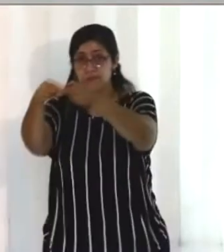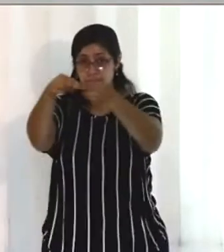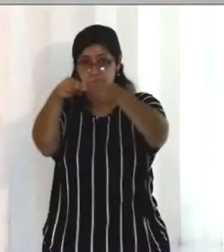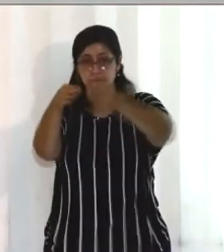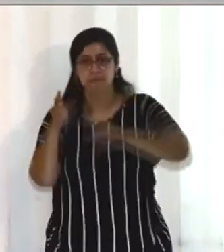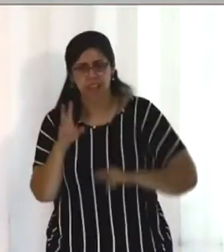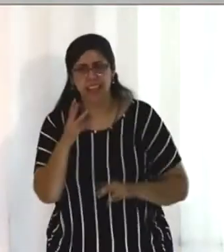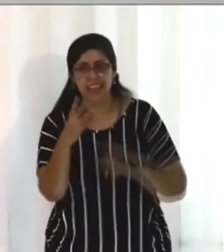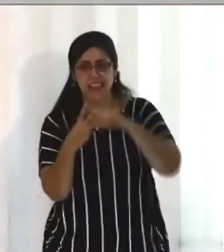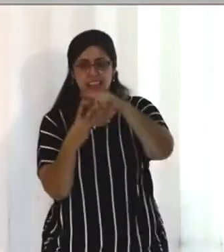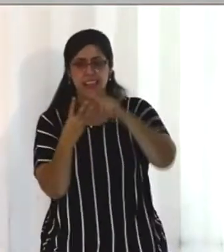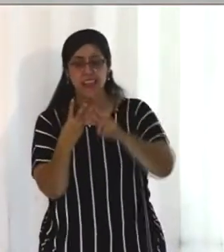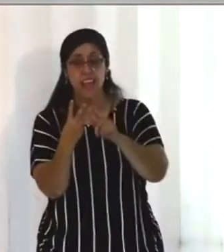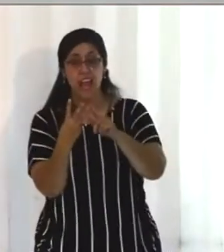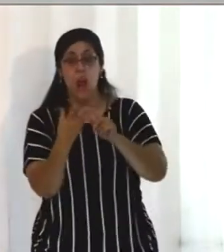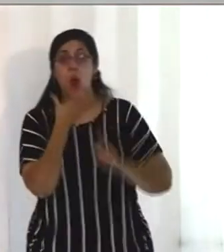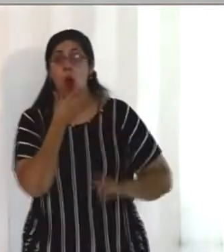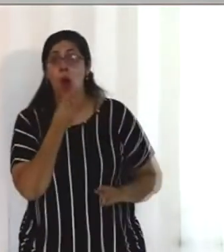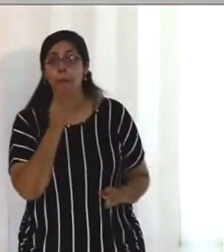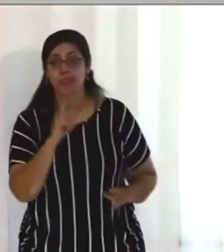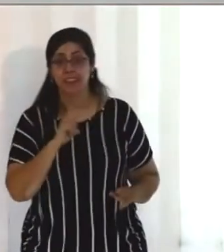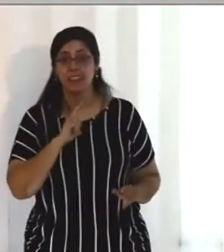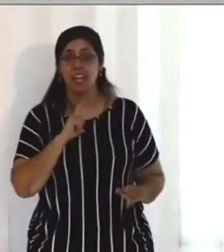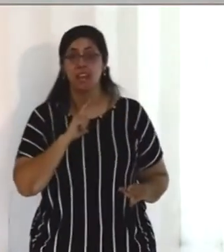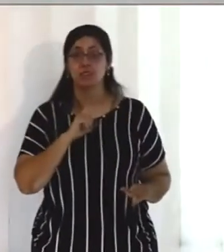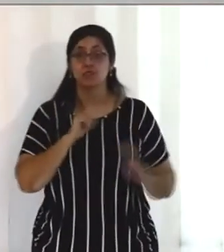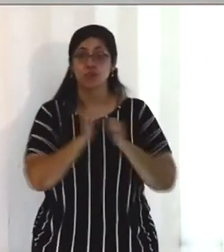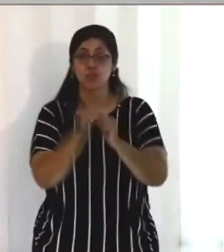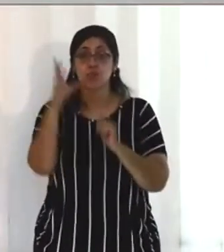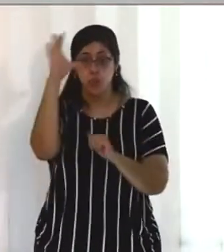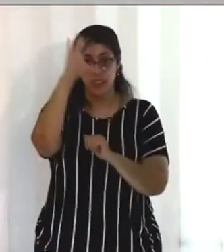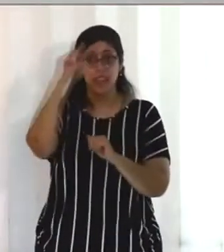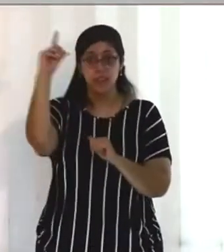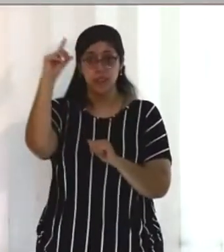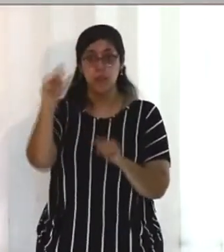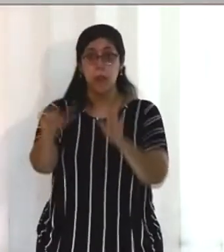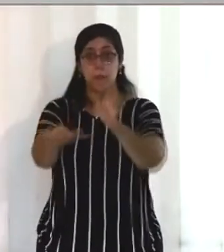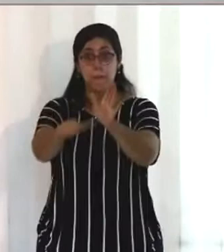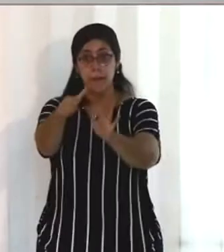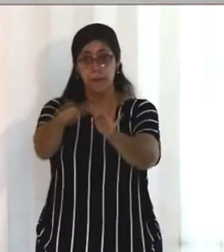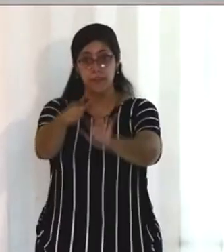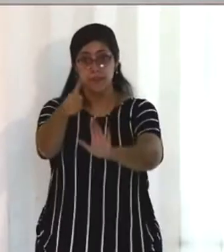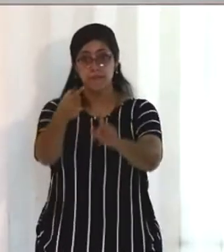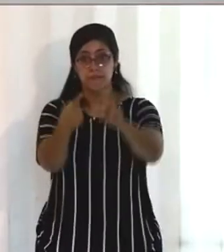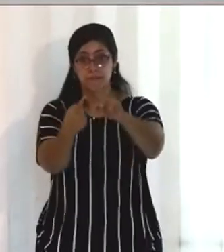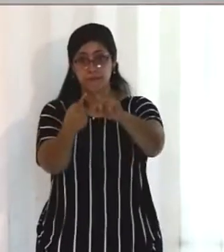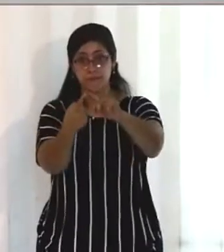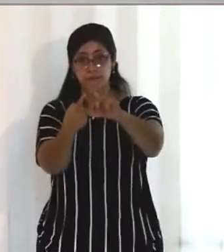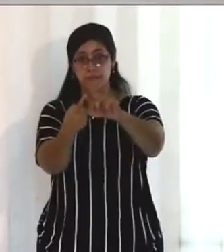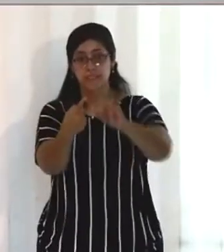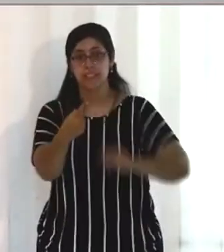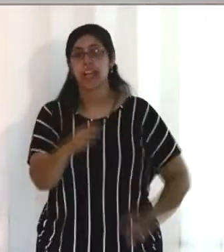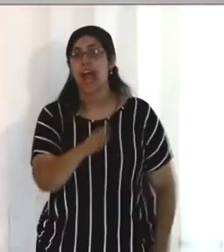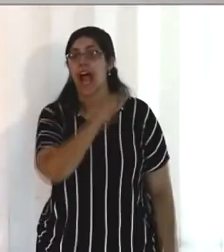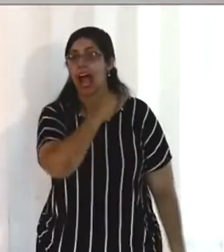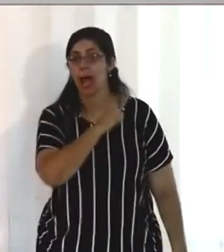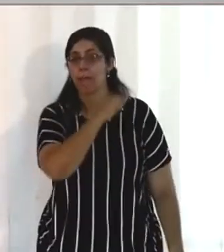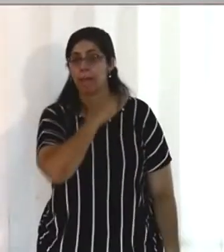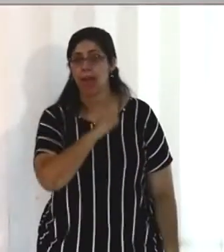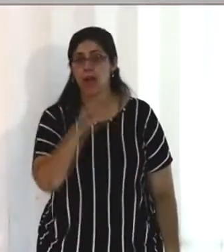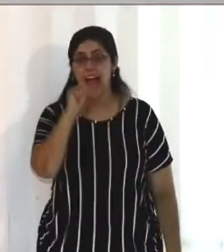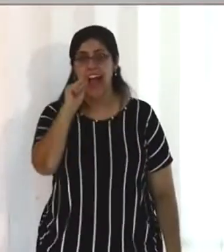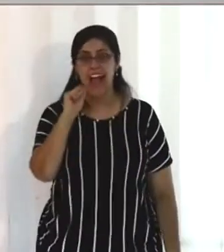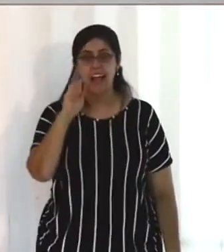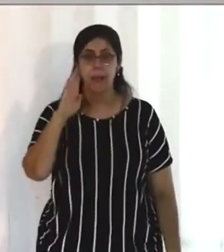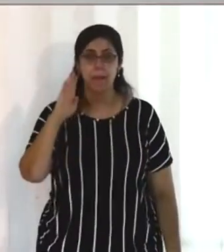esses 3 homens tiveram com Deus. O primeiro, através do sacrifício de alguma coisa que Deus